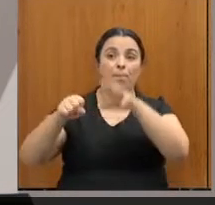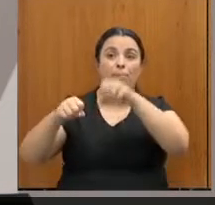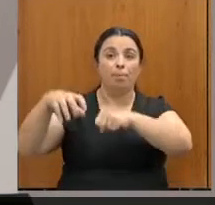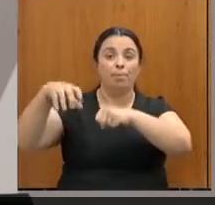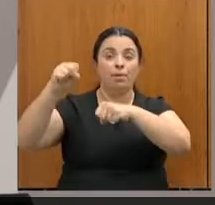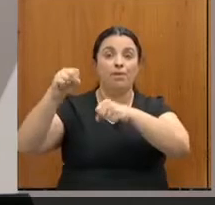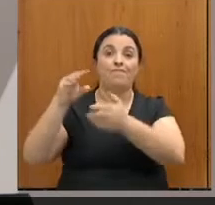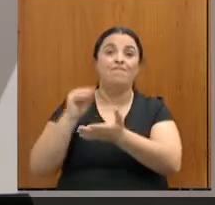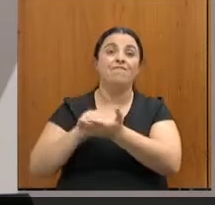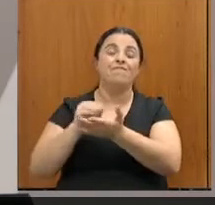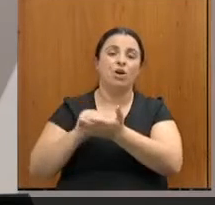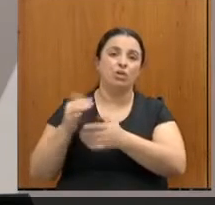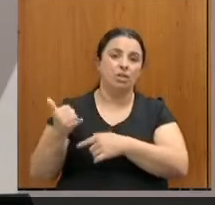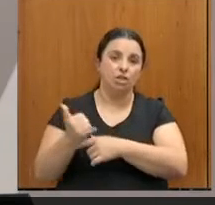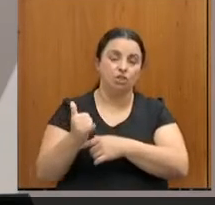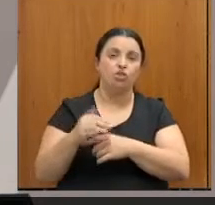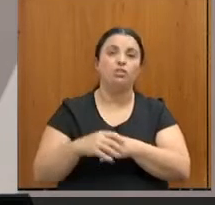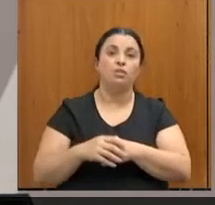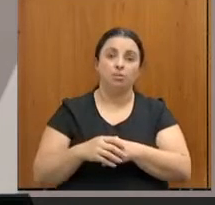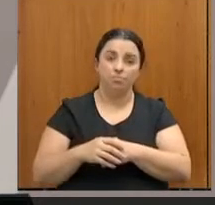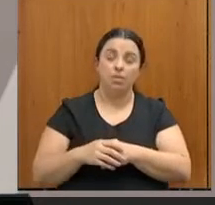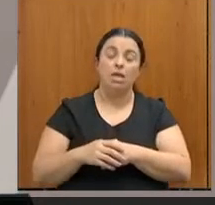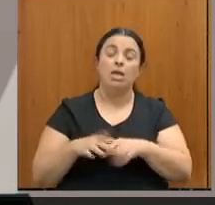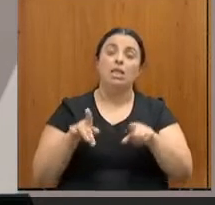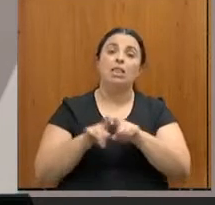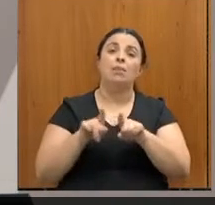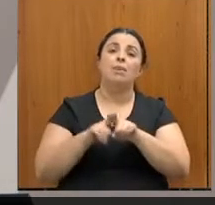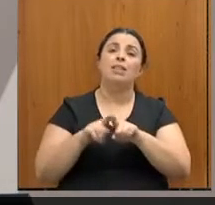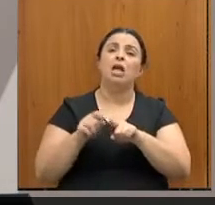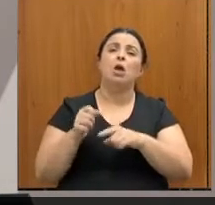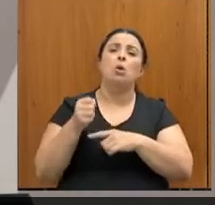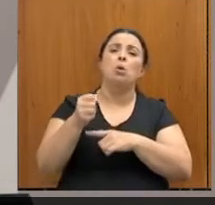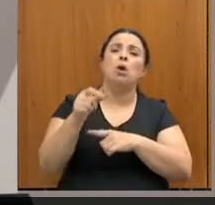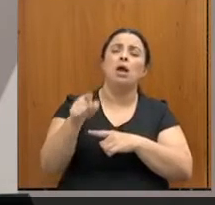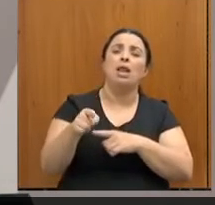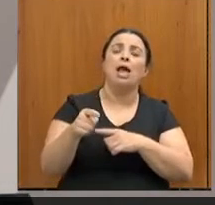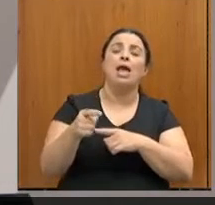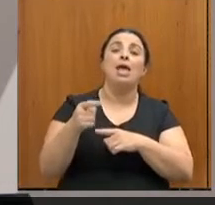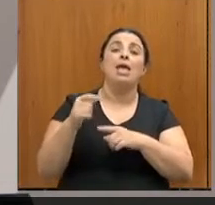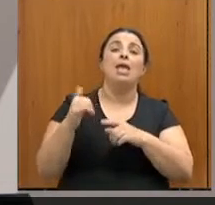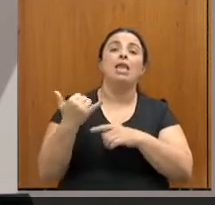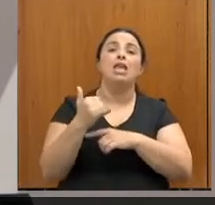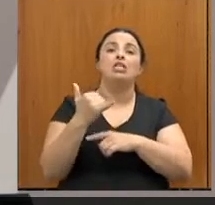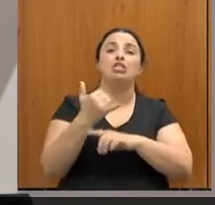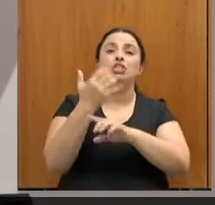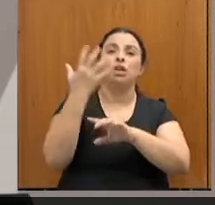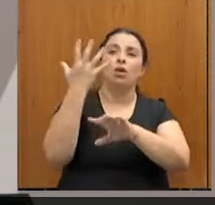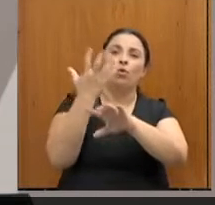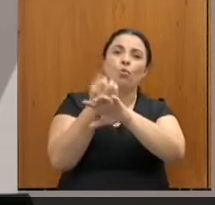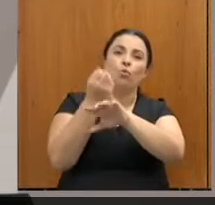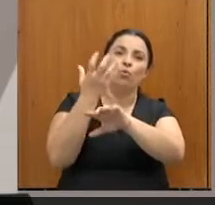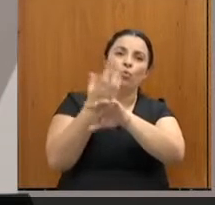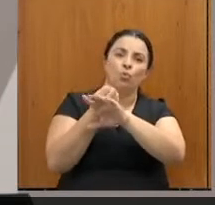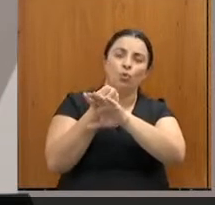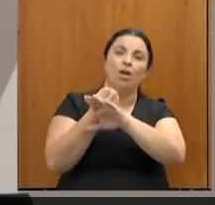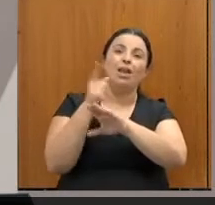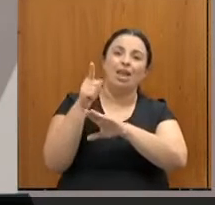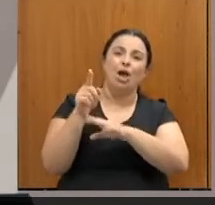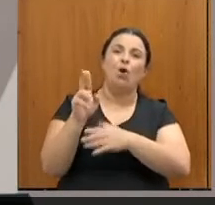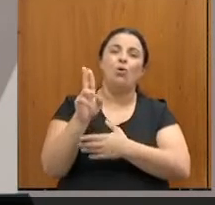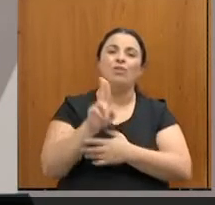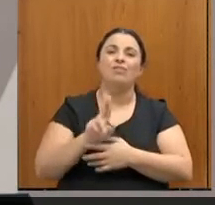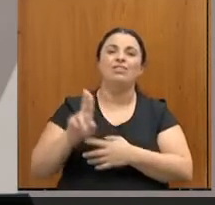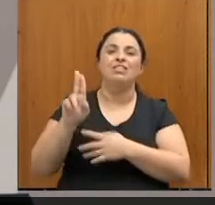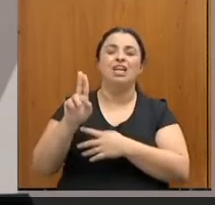melhor universidade do Brasil também está sendo instalado lá energia fotovoltaica virgil Universidade Federal de Viçosa